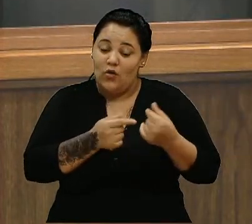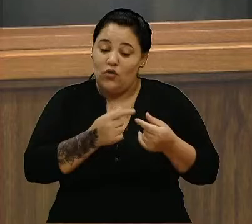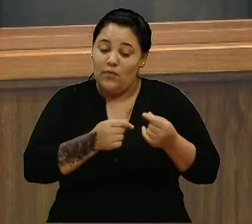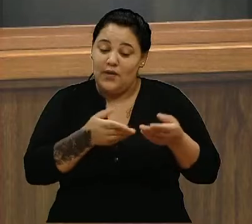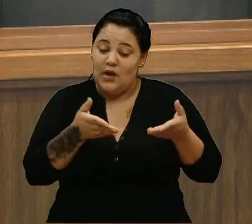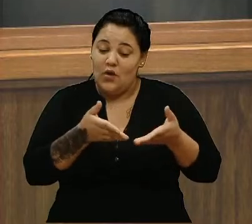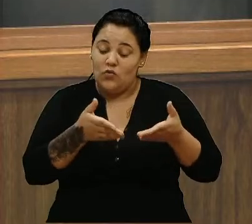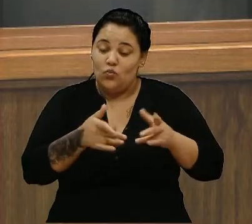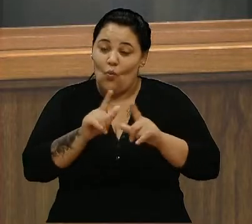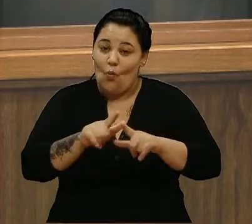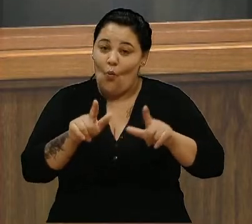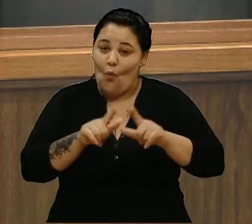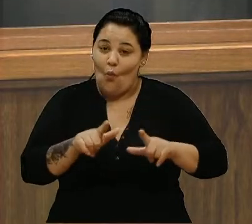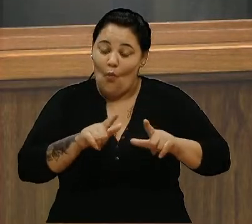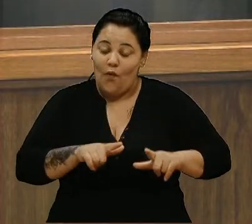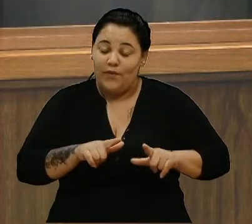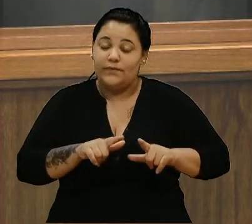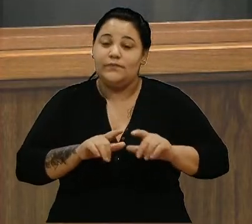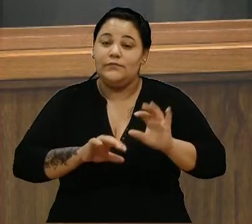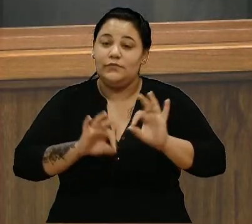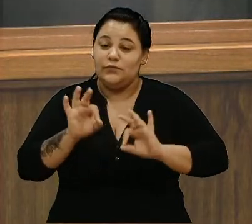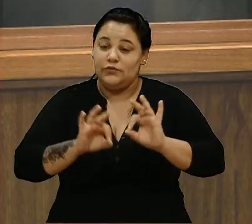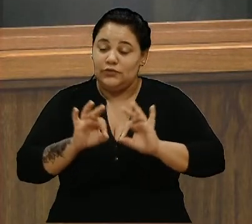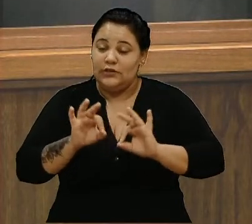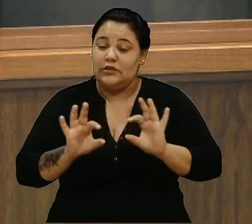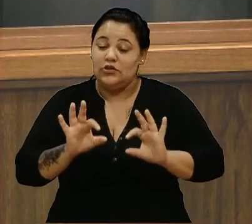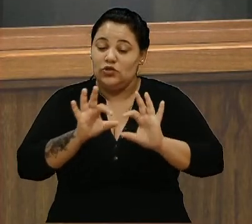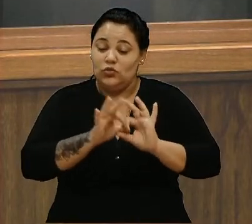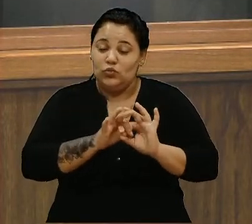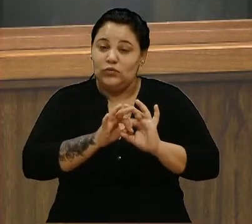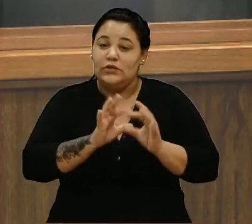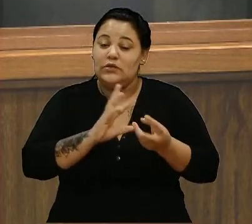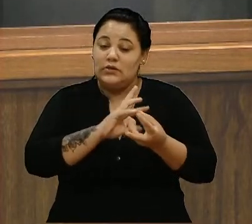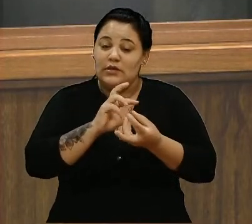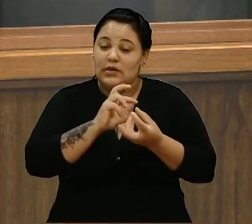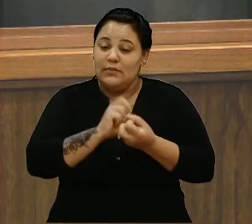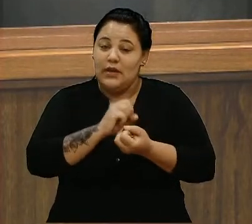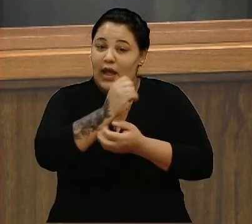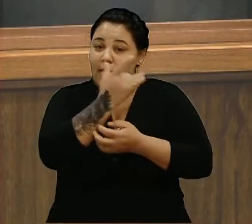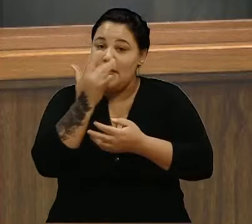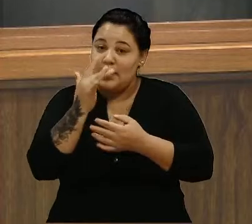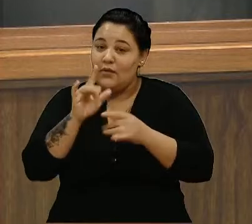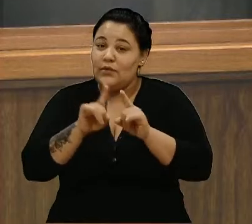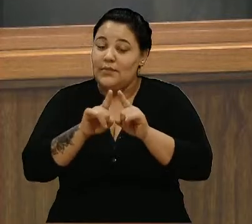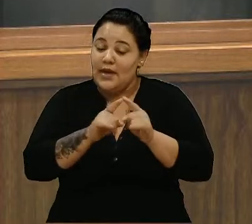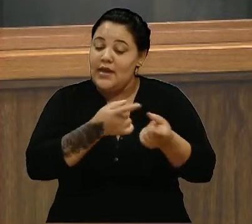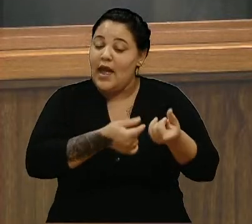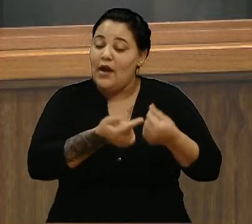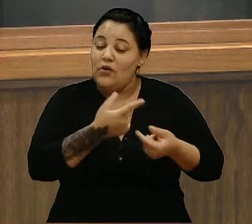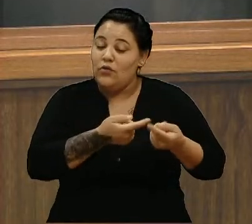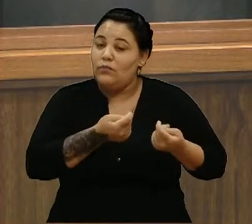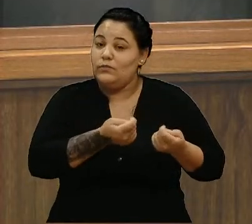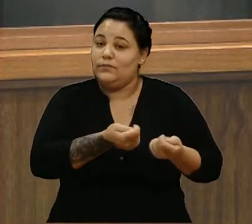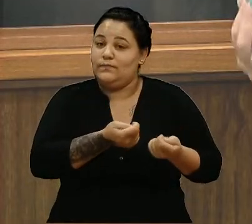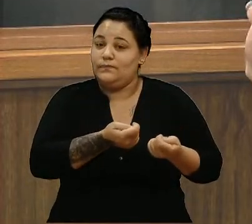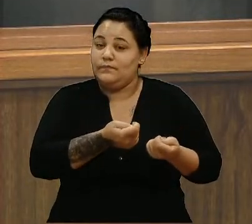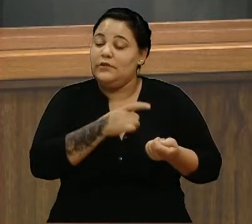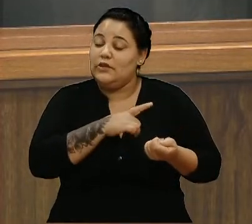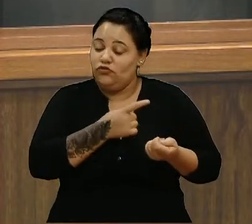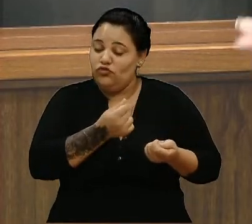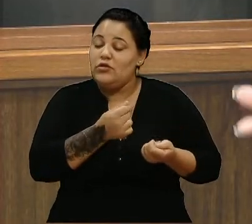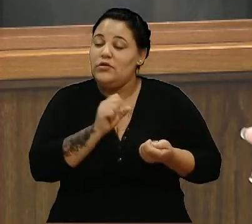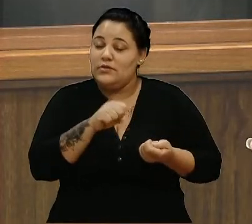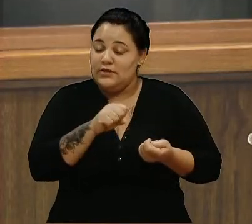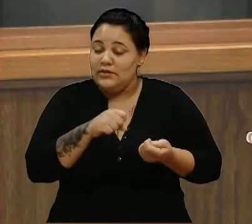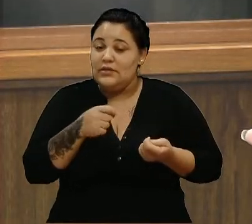limpeza. Junta-se a economia com a questão ambiental. E aqui em Caxias a gente vê que as reciclagens estão cada